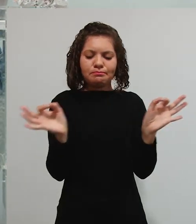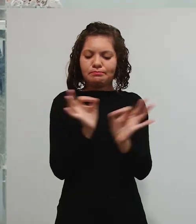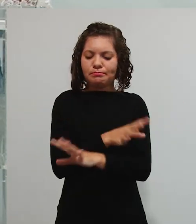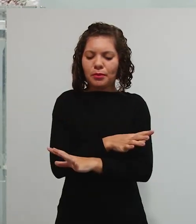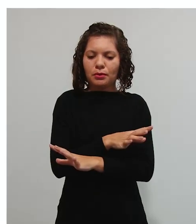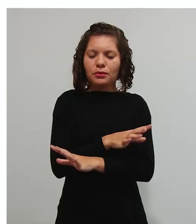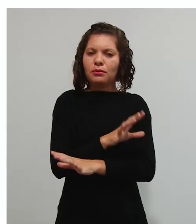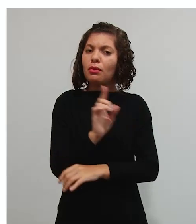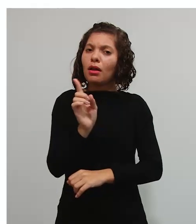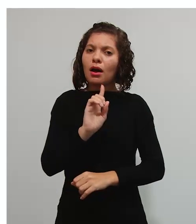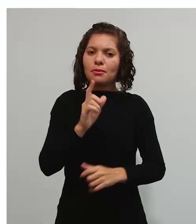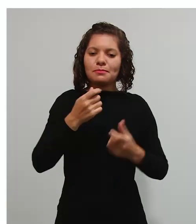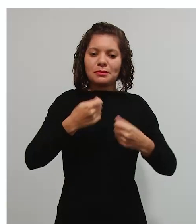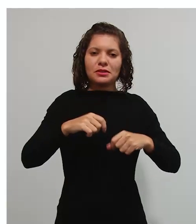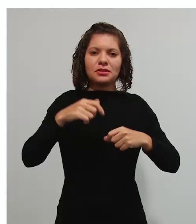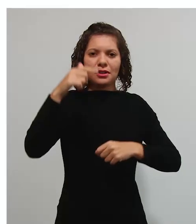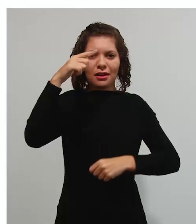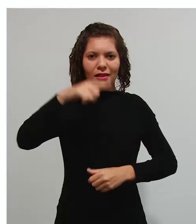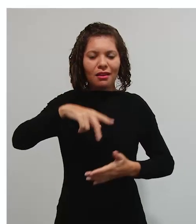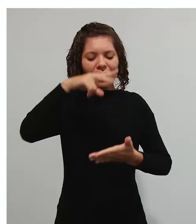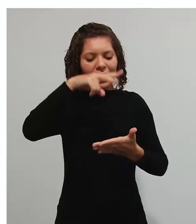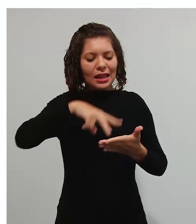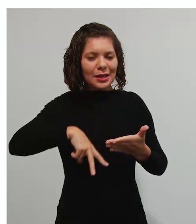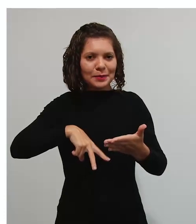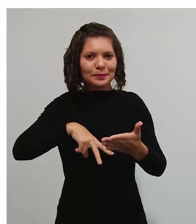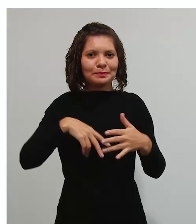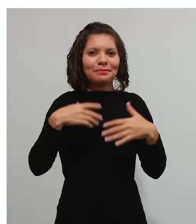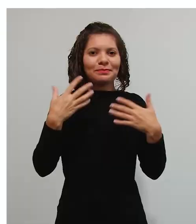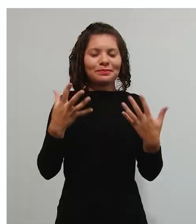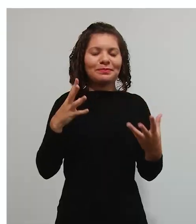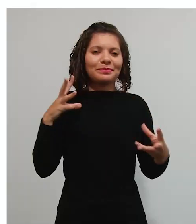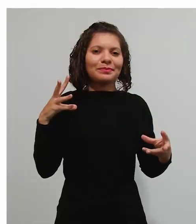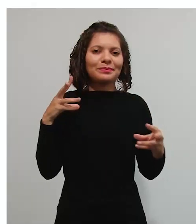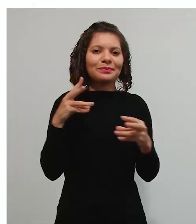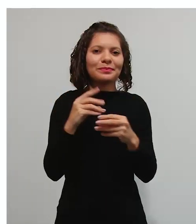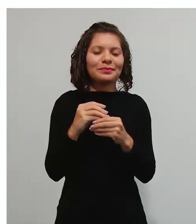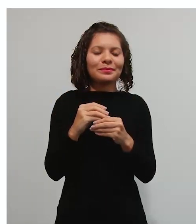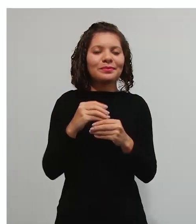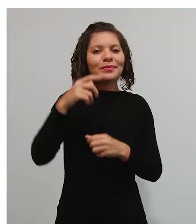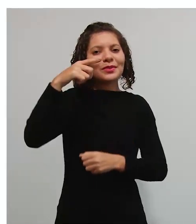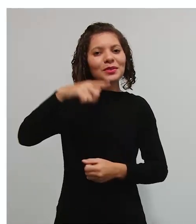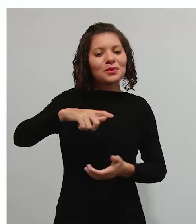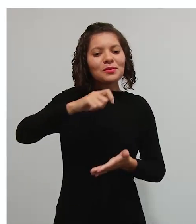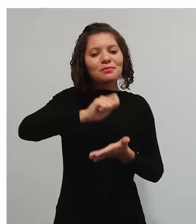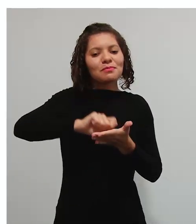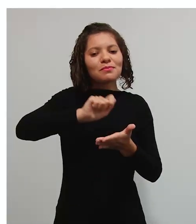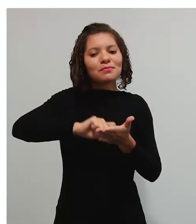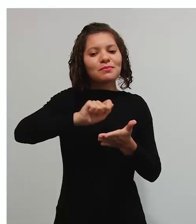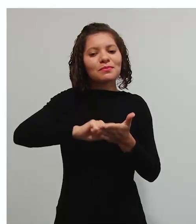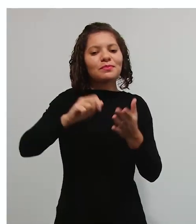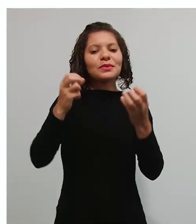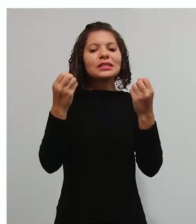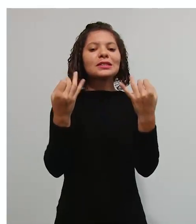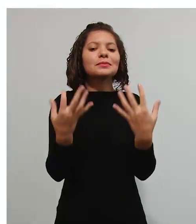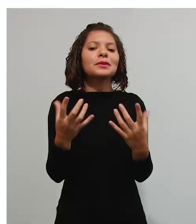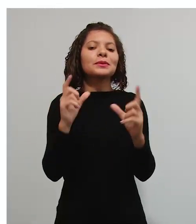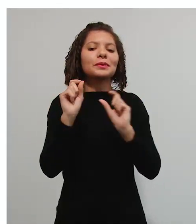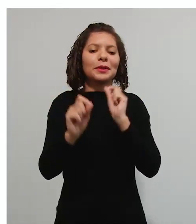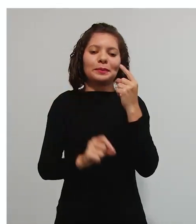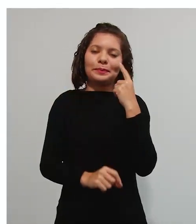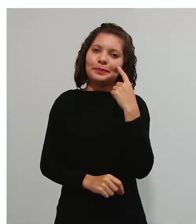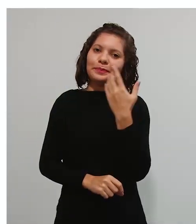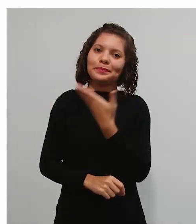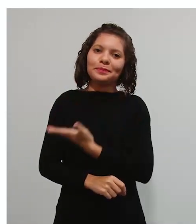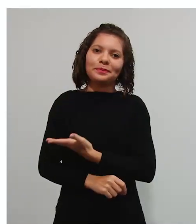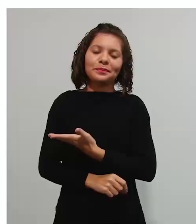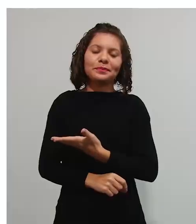por todas essas etapas. Então, sobre o ato de revisar e reescrever, eu digo assim, segundo o Arco